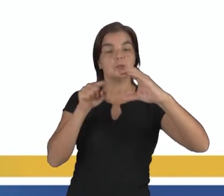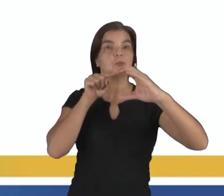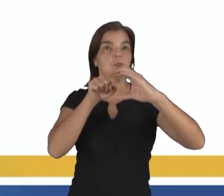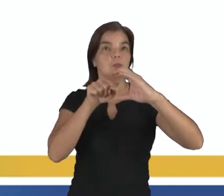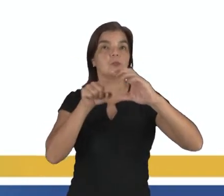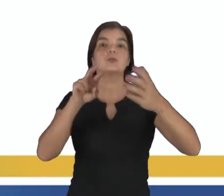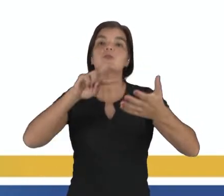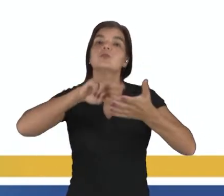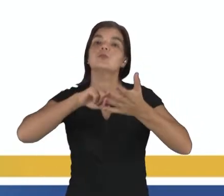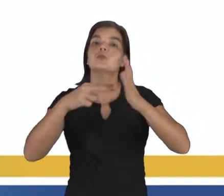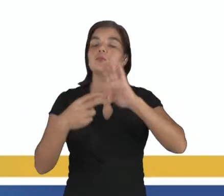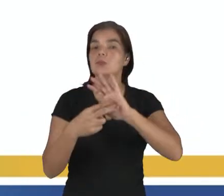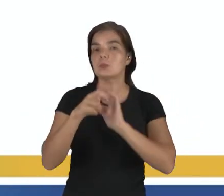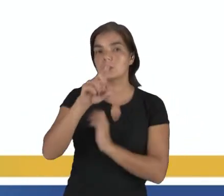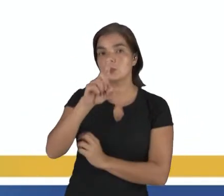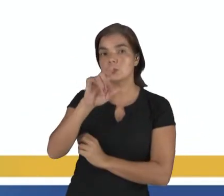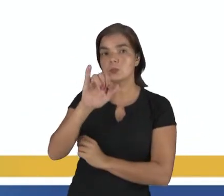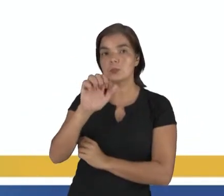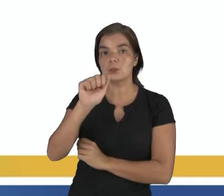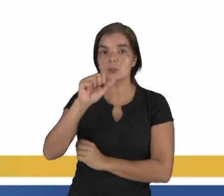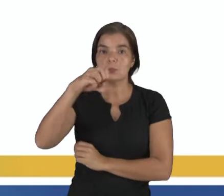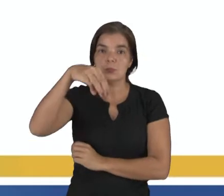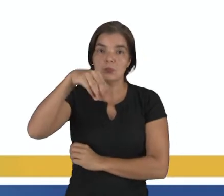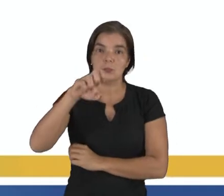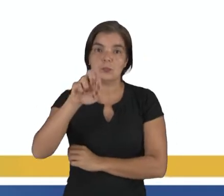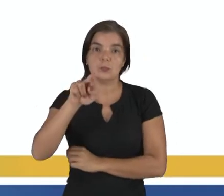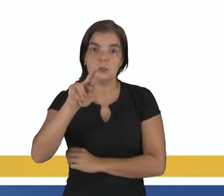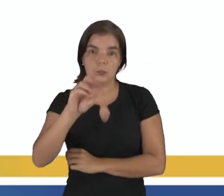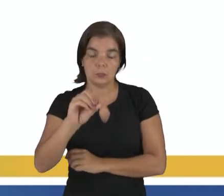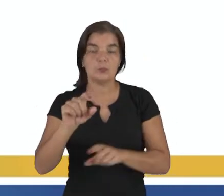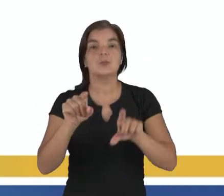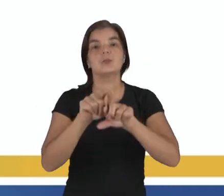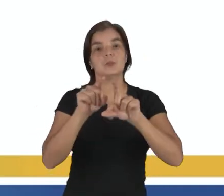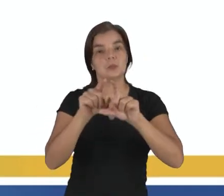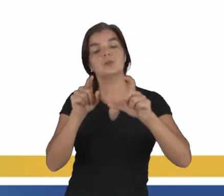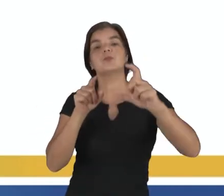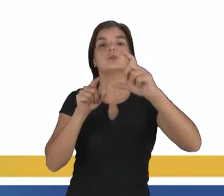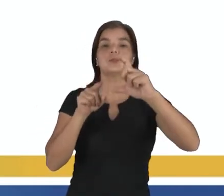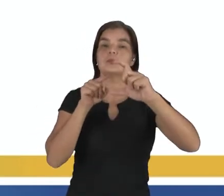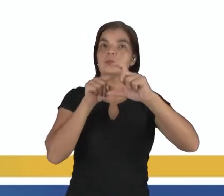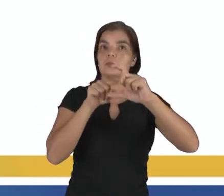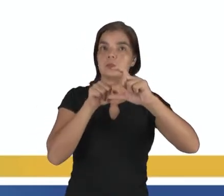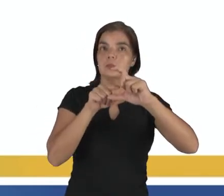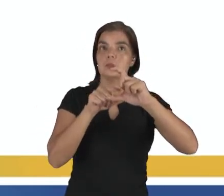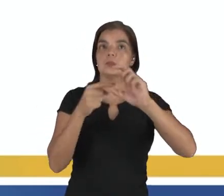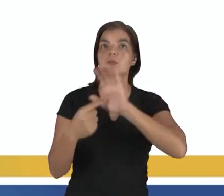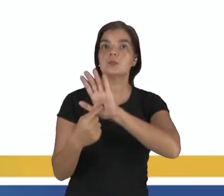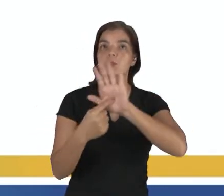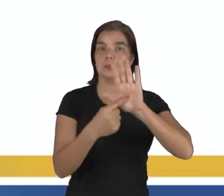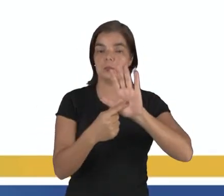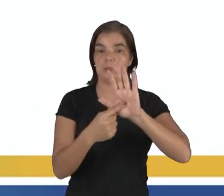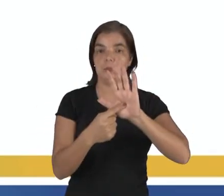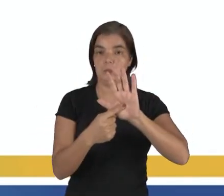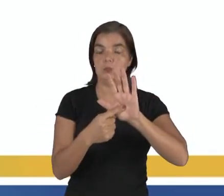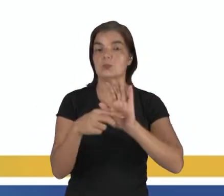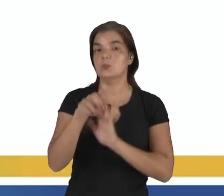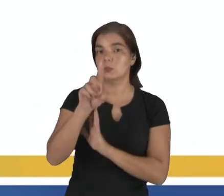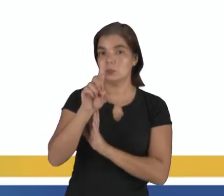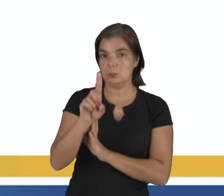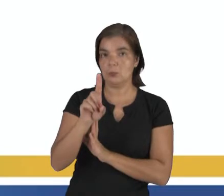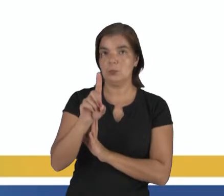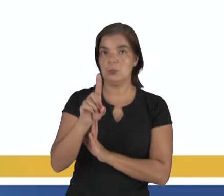de diâmetro da circunferência e é denotado pela letra D.